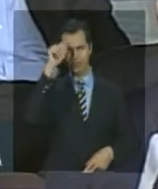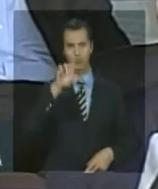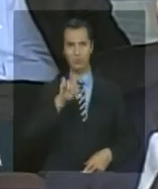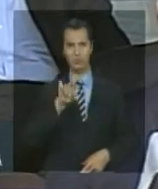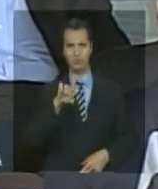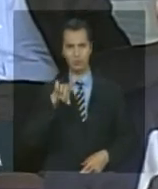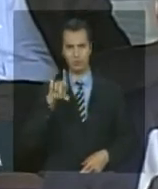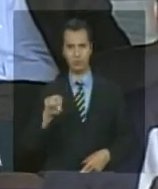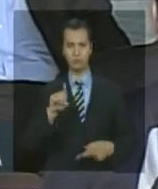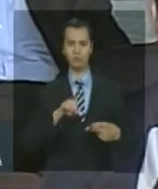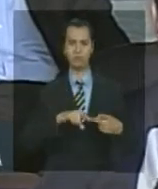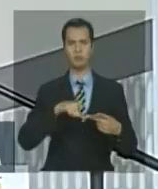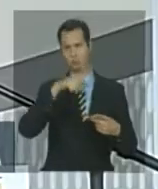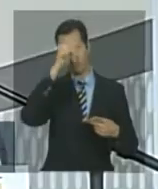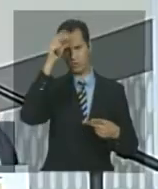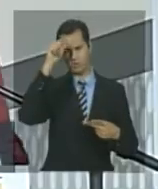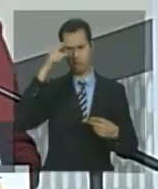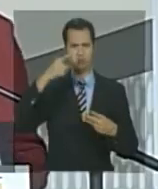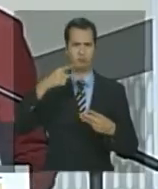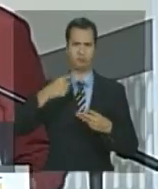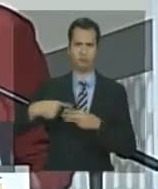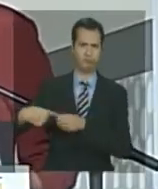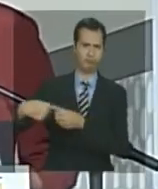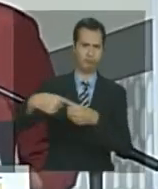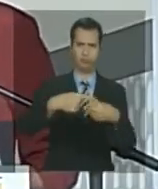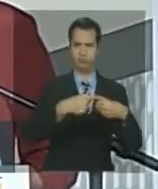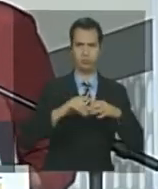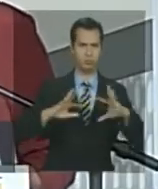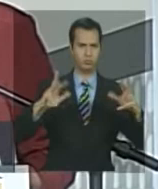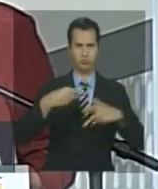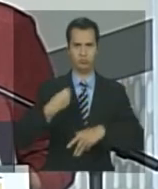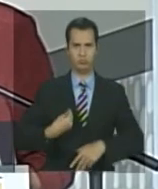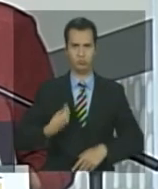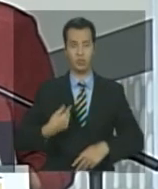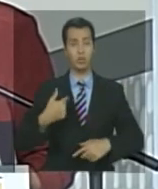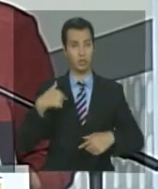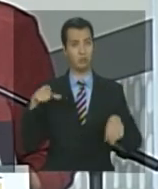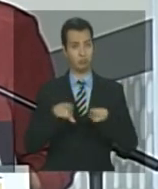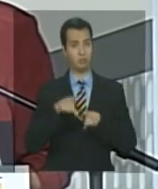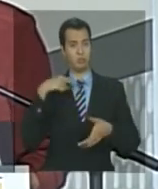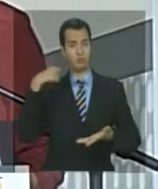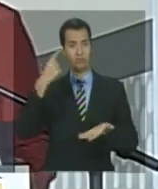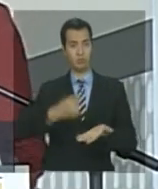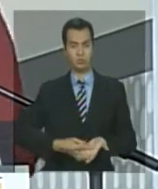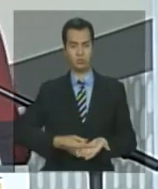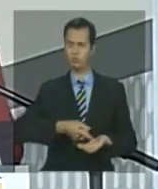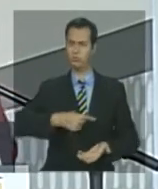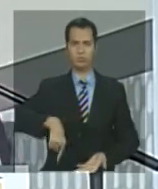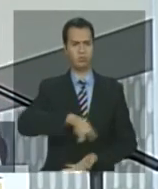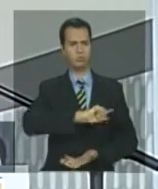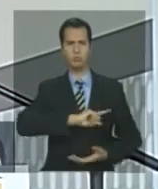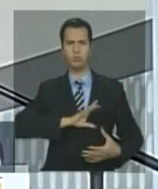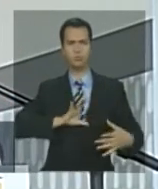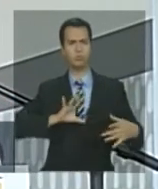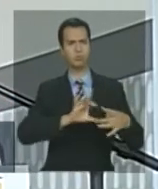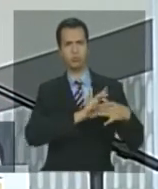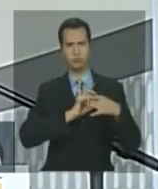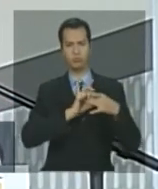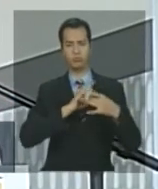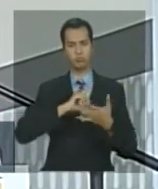das prefeitas aqui presentes, e o meu compromisso com o crescimento do